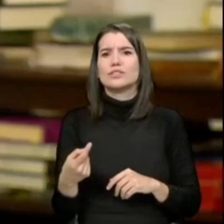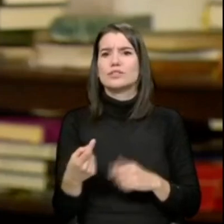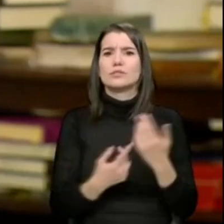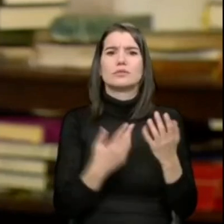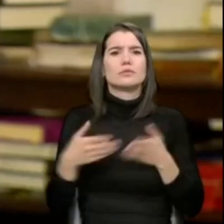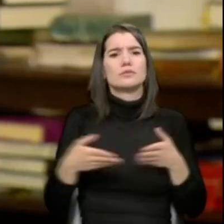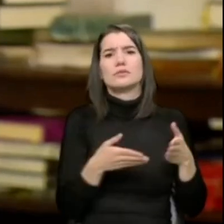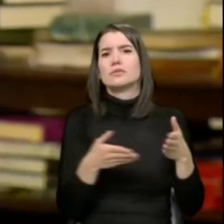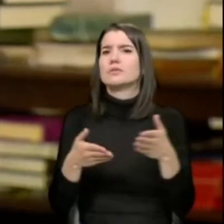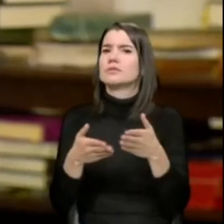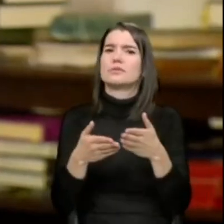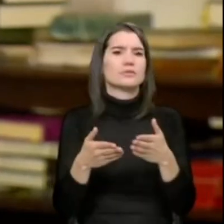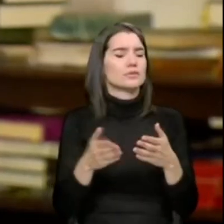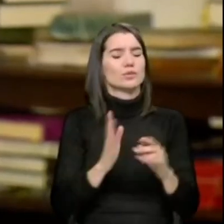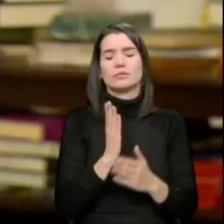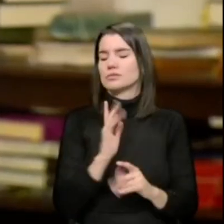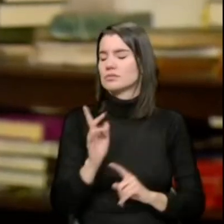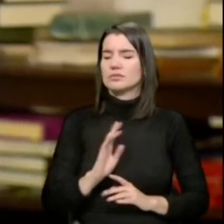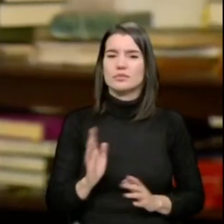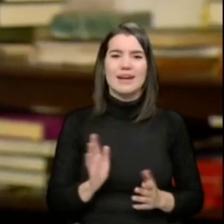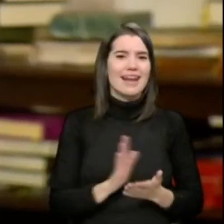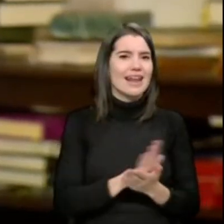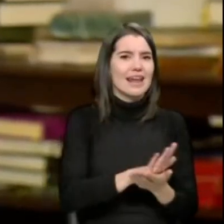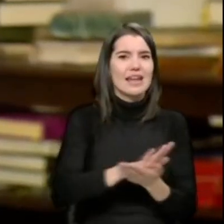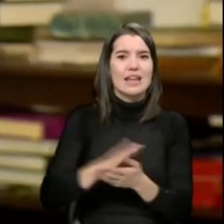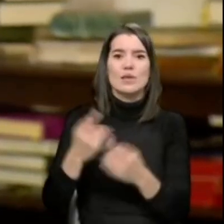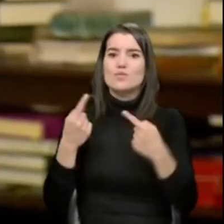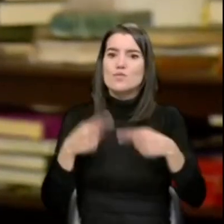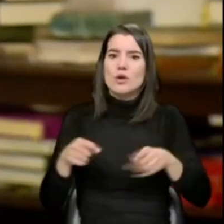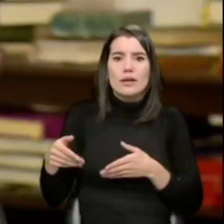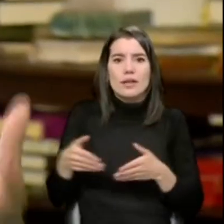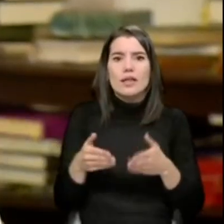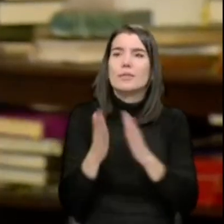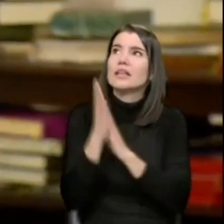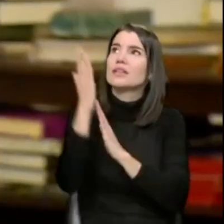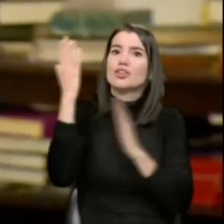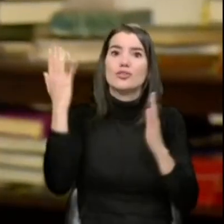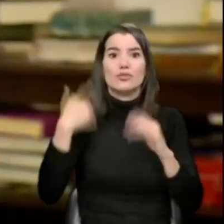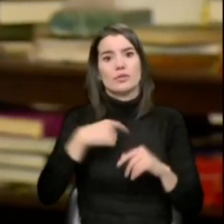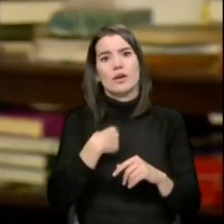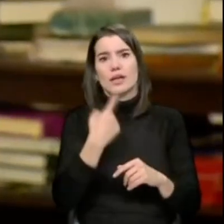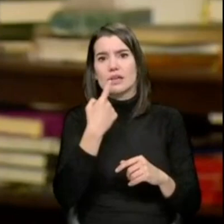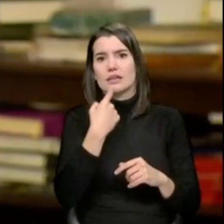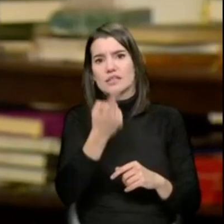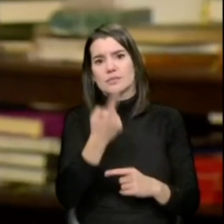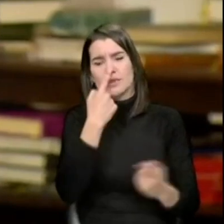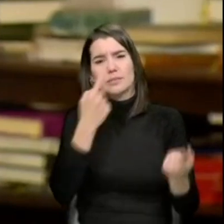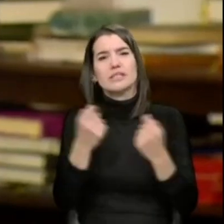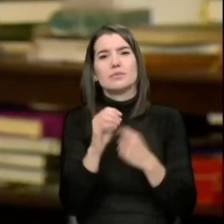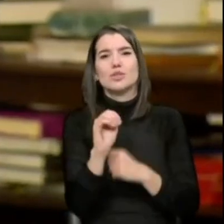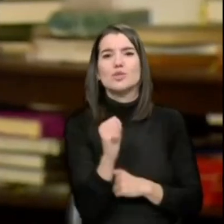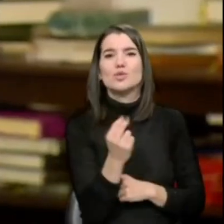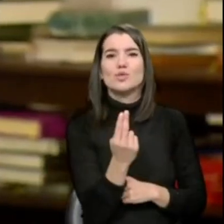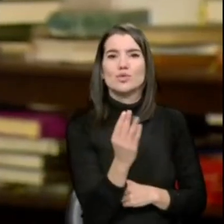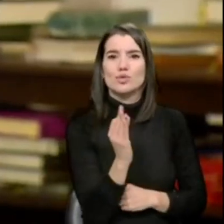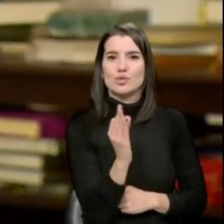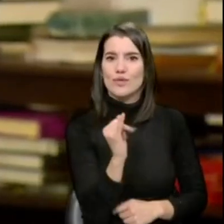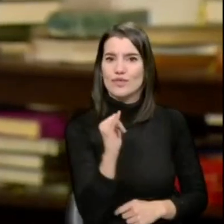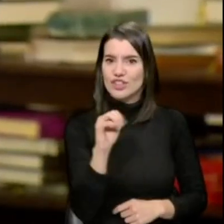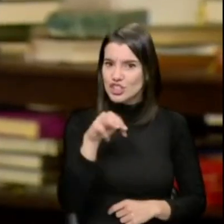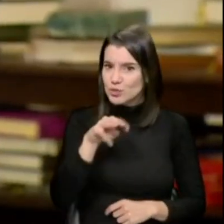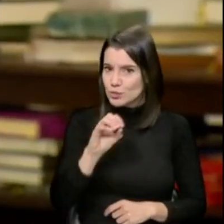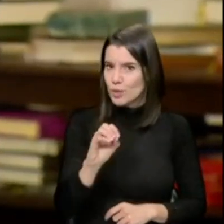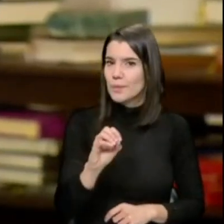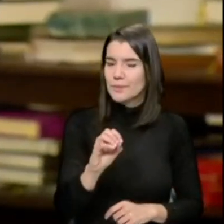outros caminhos, se não chegar a este caminho de Deus, que é um caminho que nós chamamos que é muito parecido com o sufismo e com o esoterismo,